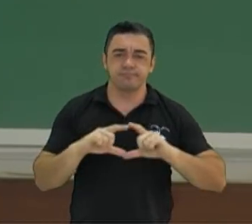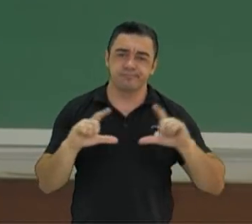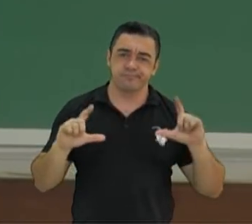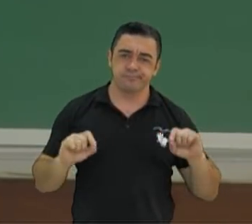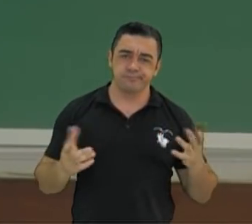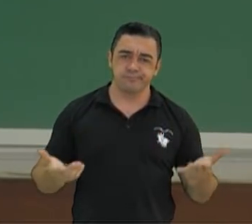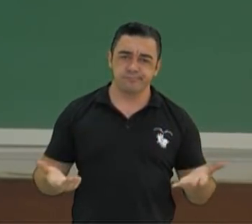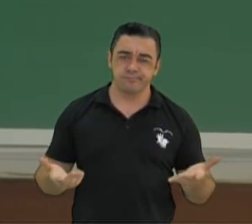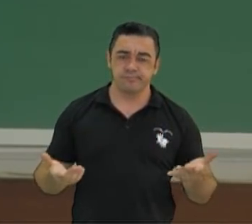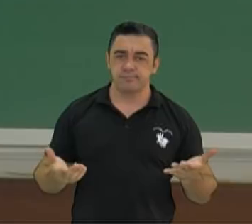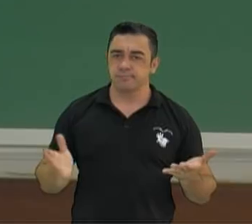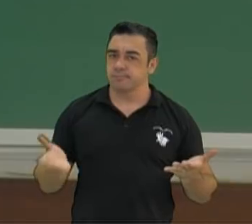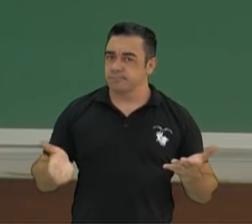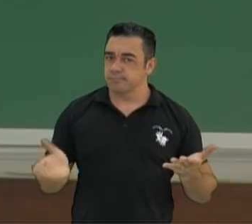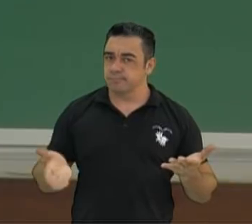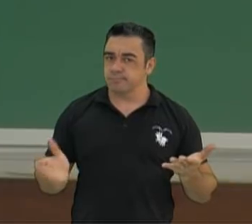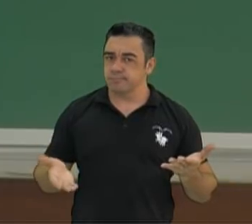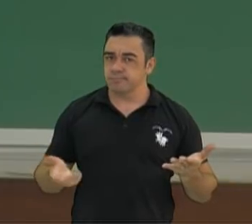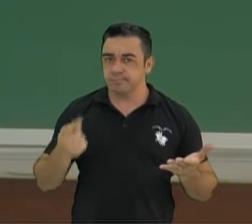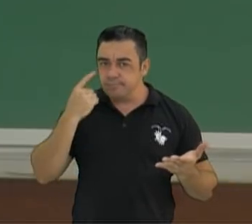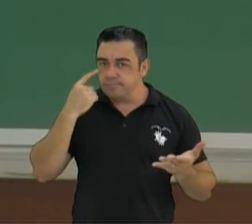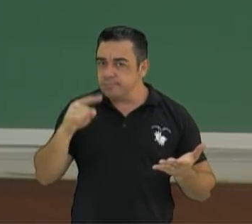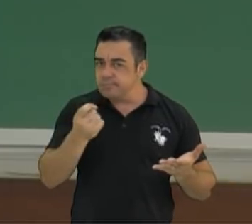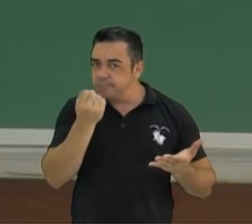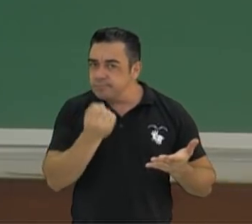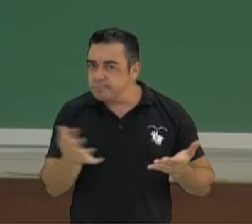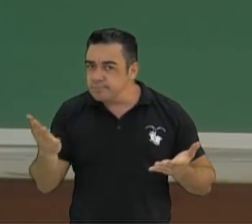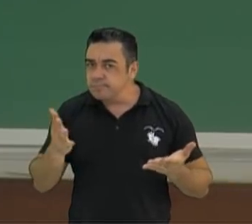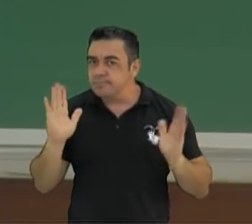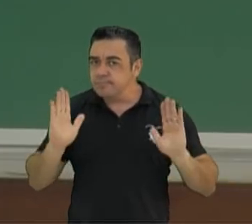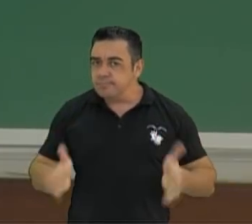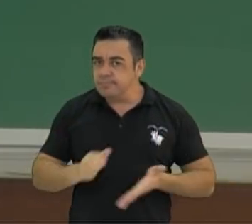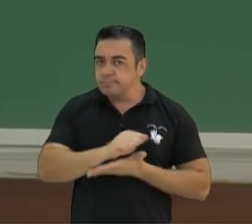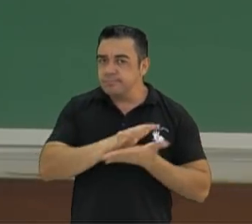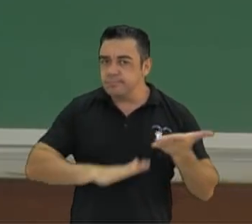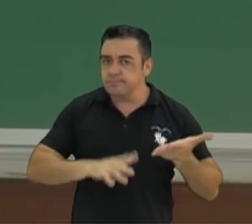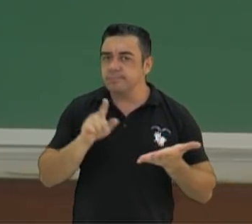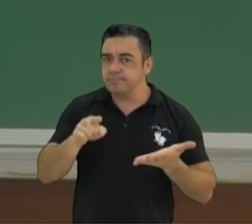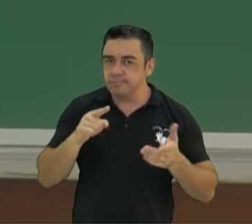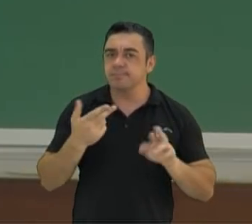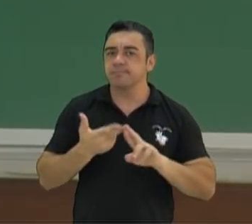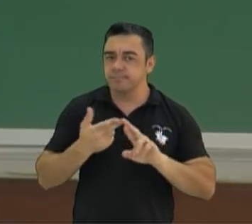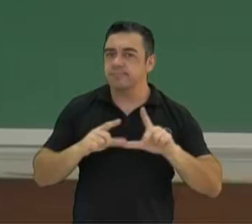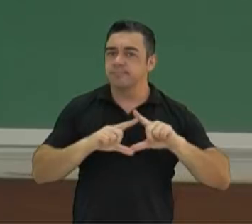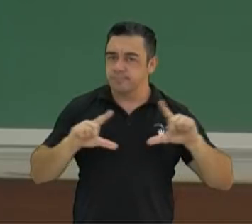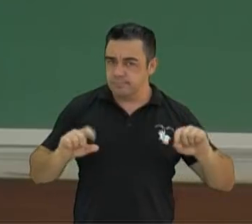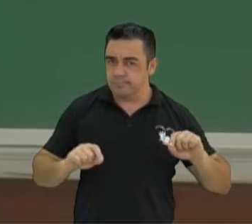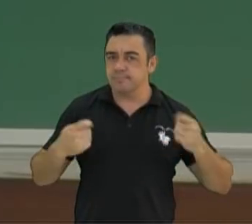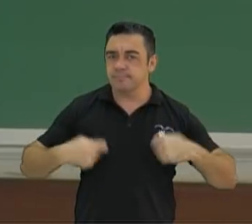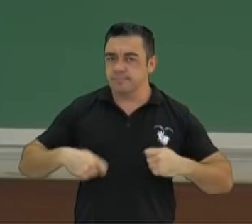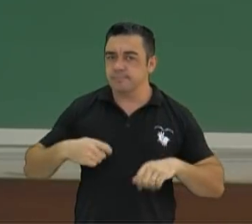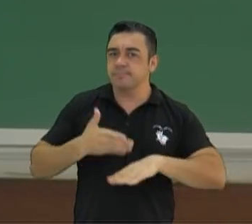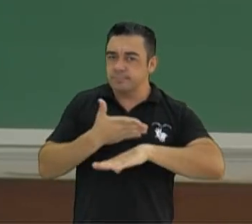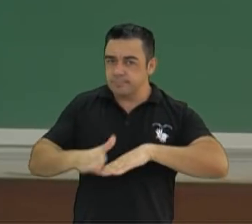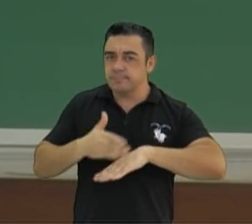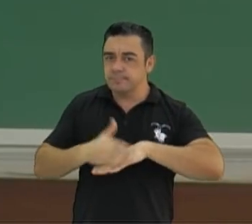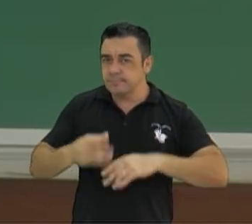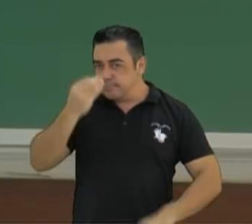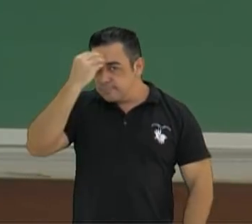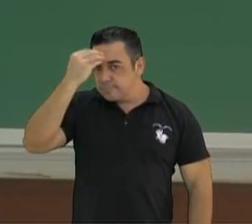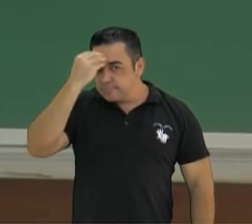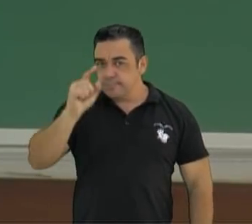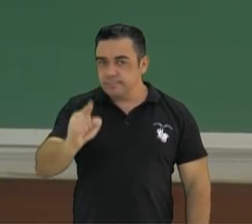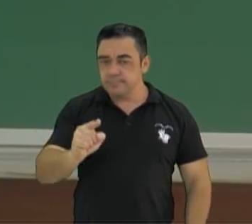fórmulas. Ai, ai, ai, olha quanto exercício a gente já fez com essas fórmulas, hein? Tem que treinar um